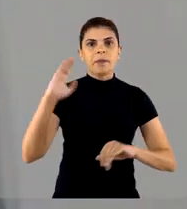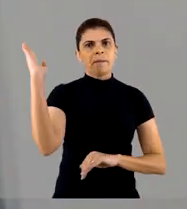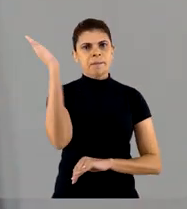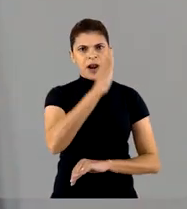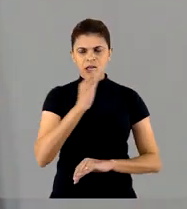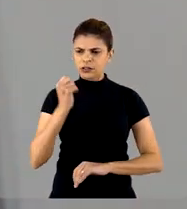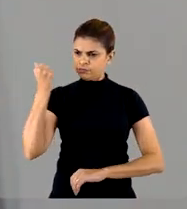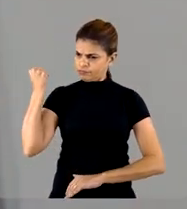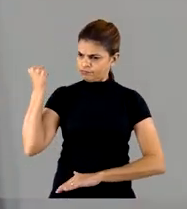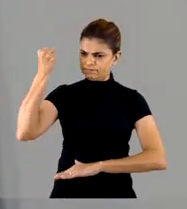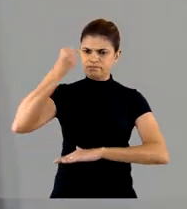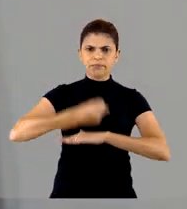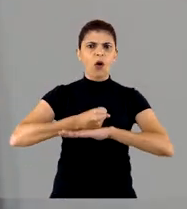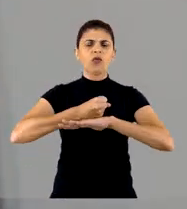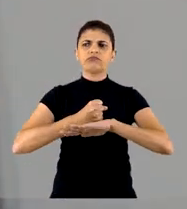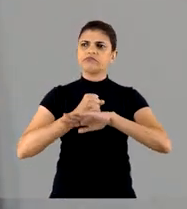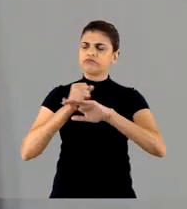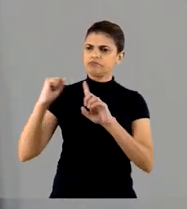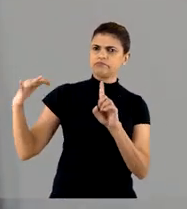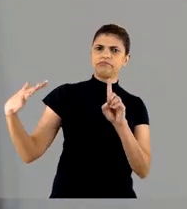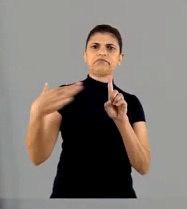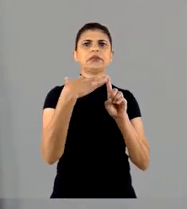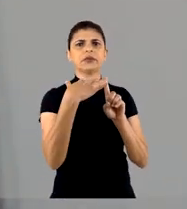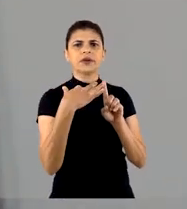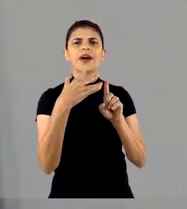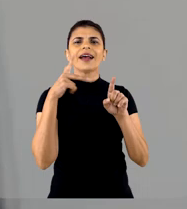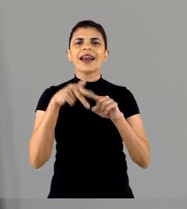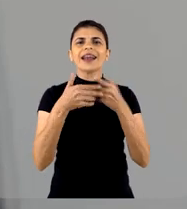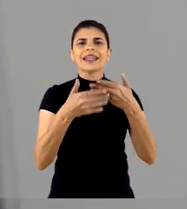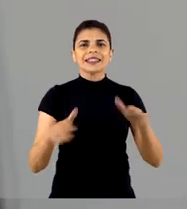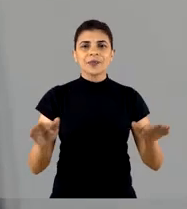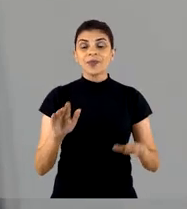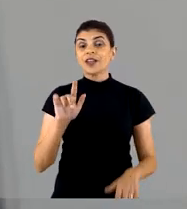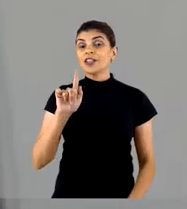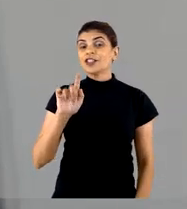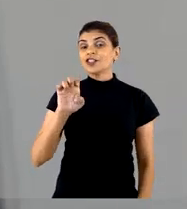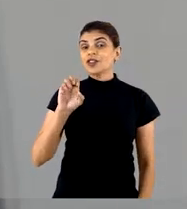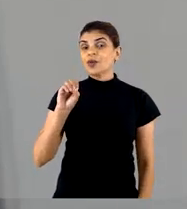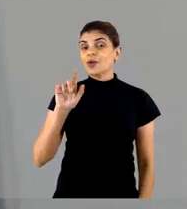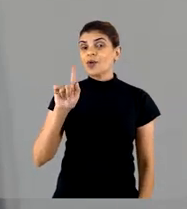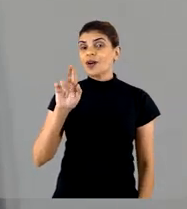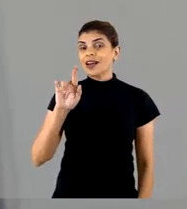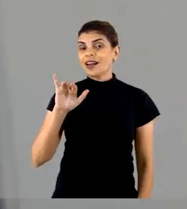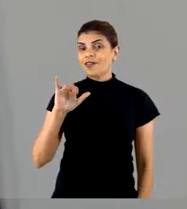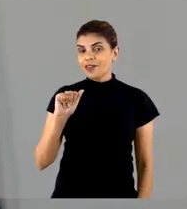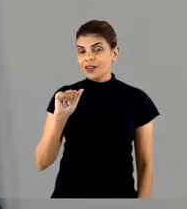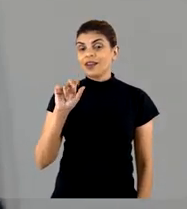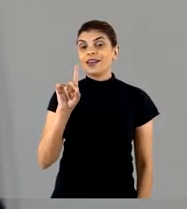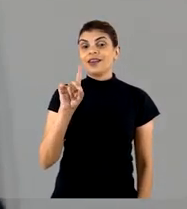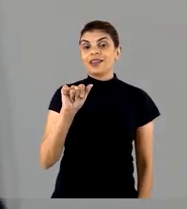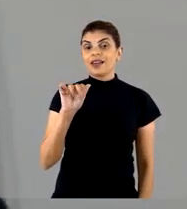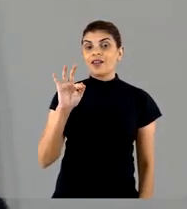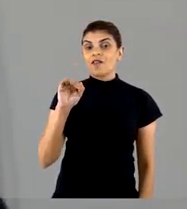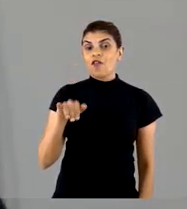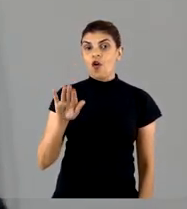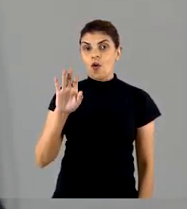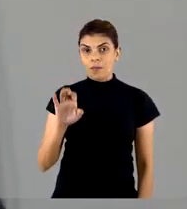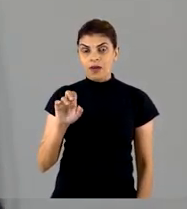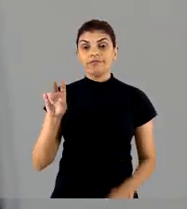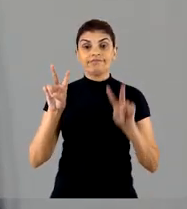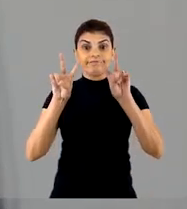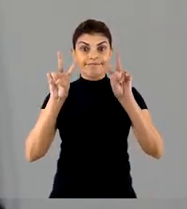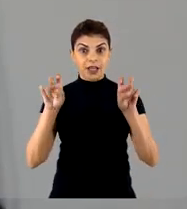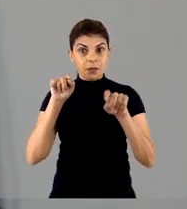Brasil, inclusive, foi um destaque nesse sentido, com o lançamento do livro Geografia da Fome, do José de Castro, né? Que